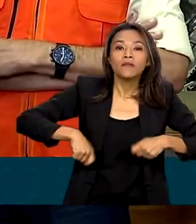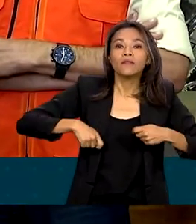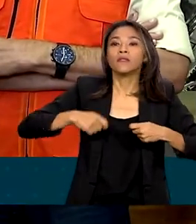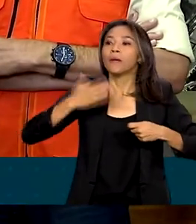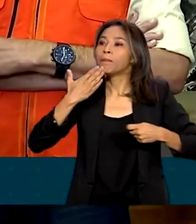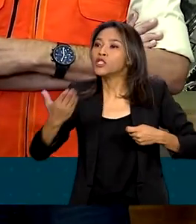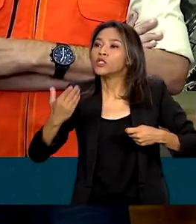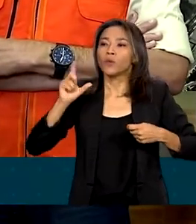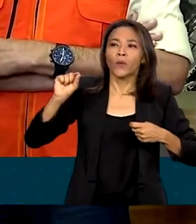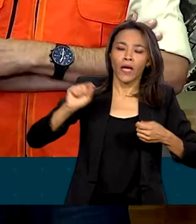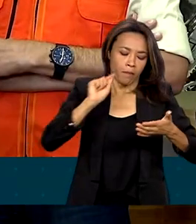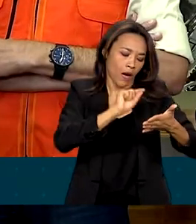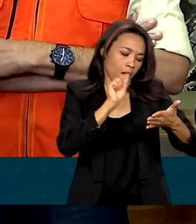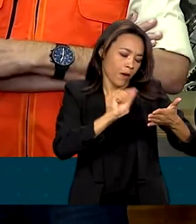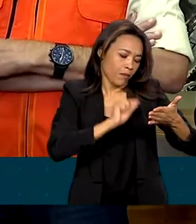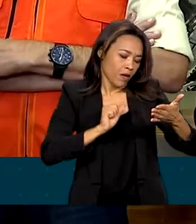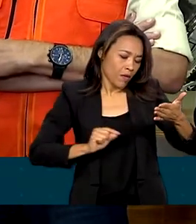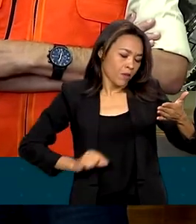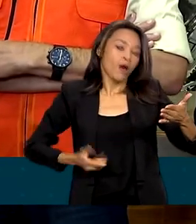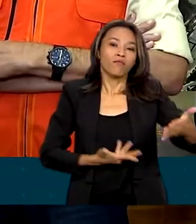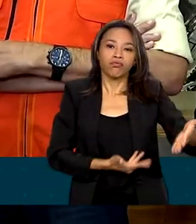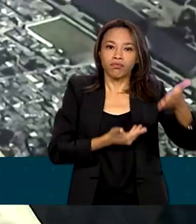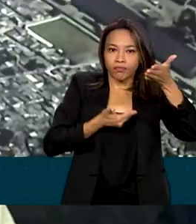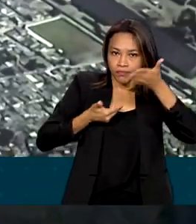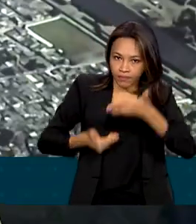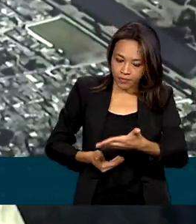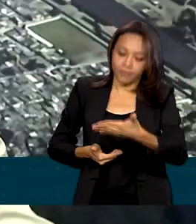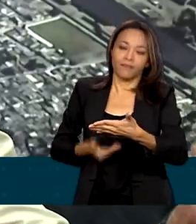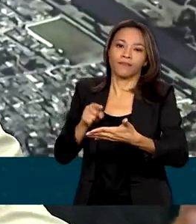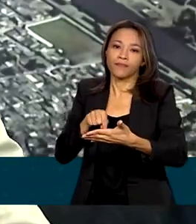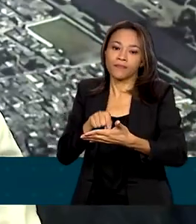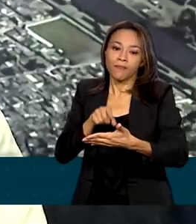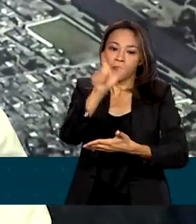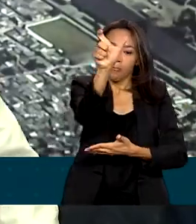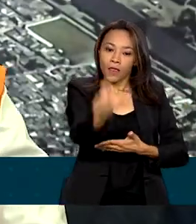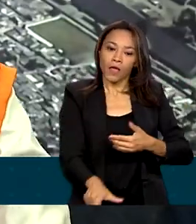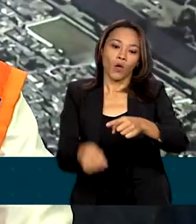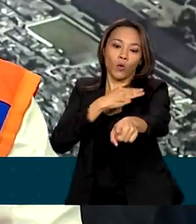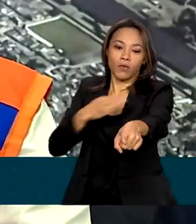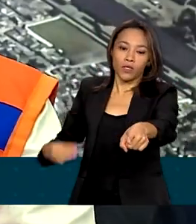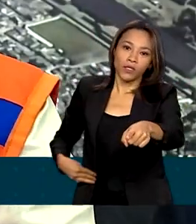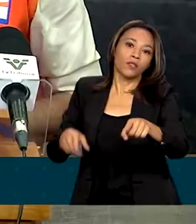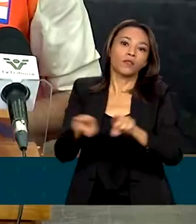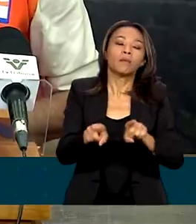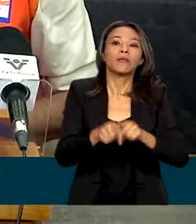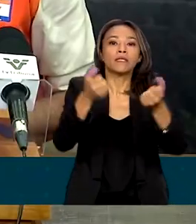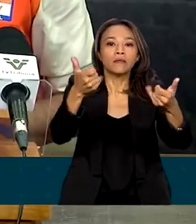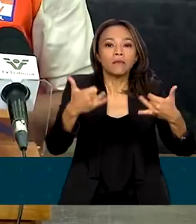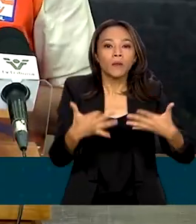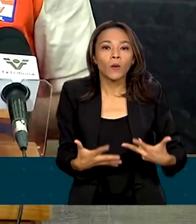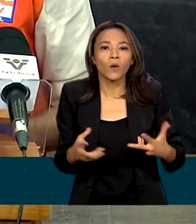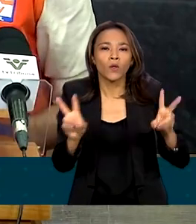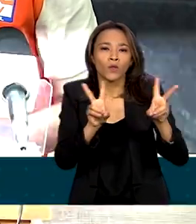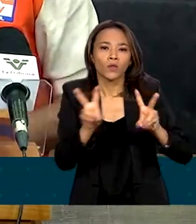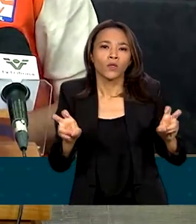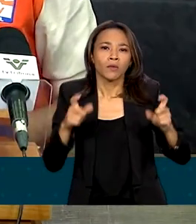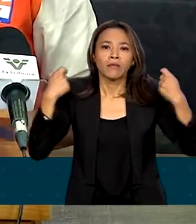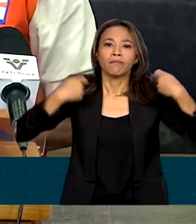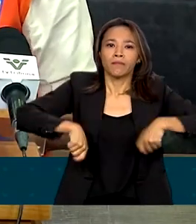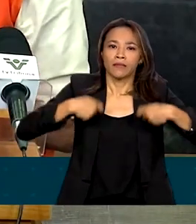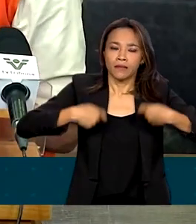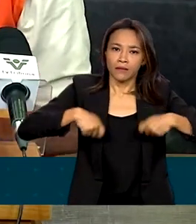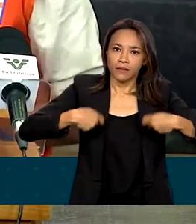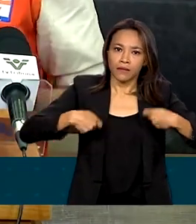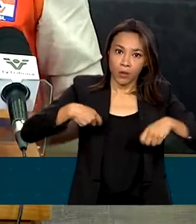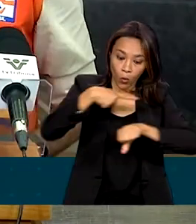pediram e foi e nesse instante o ministro enfatizou a necessidade do país